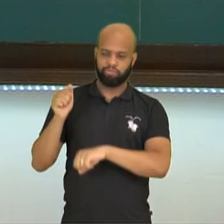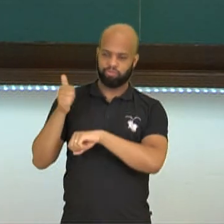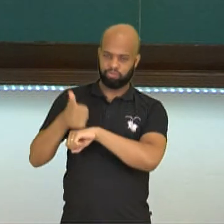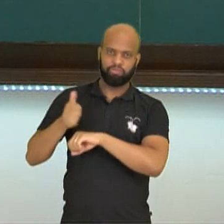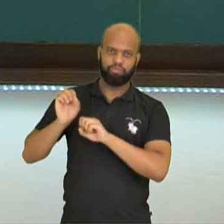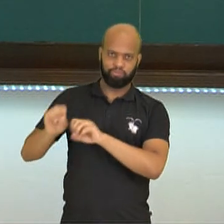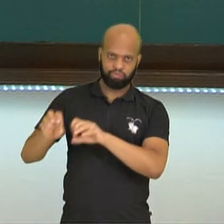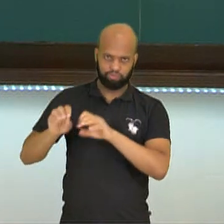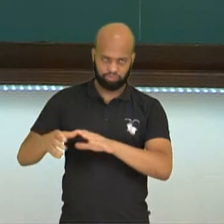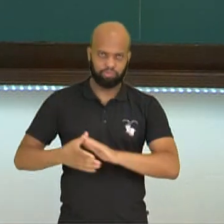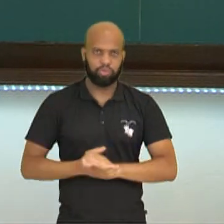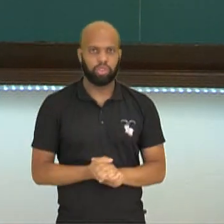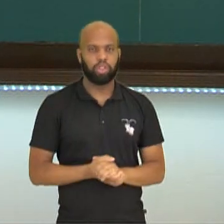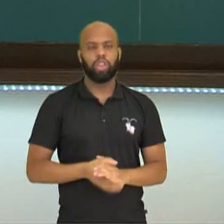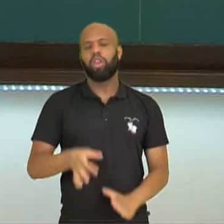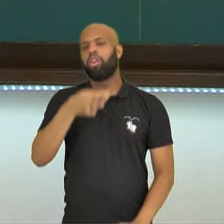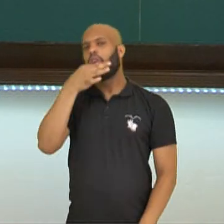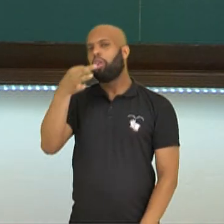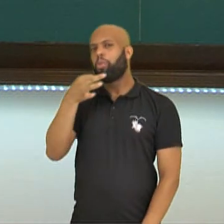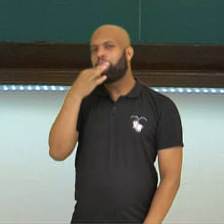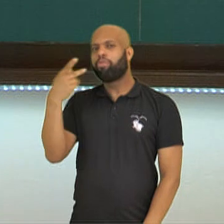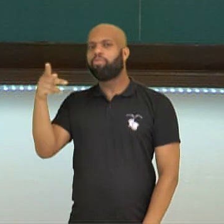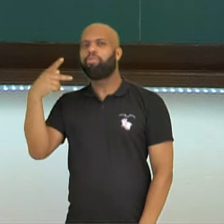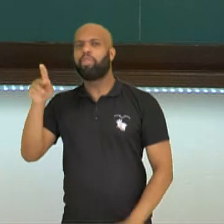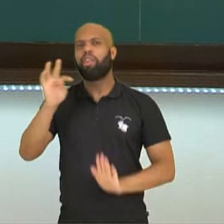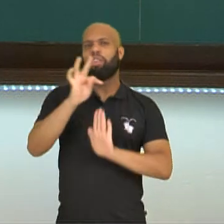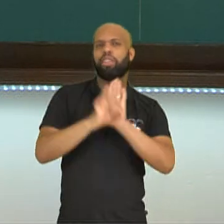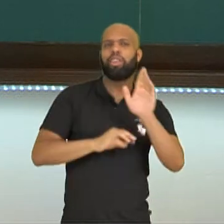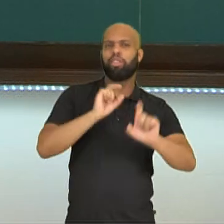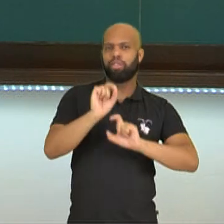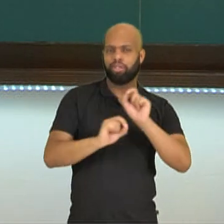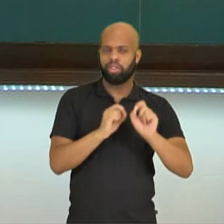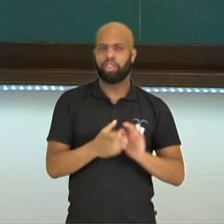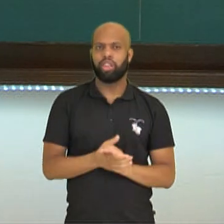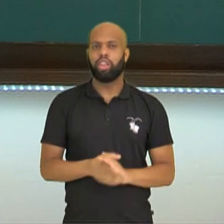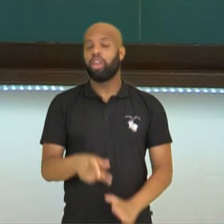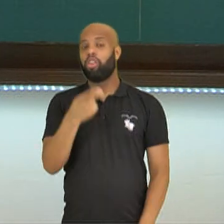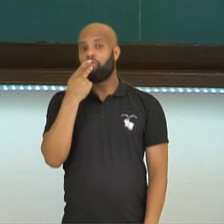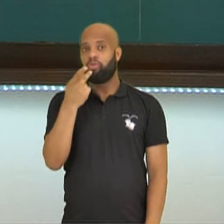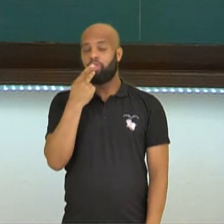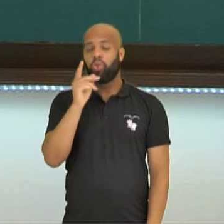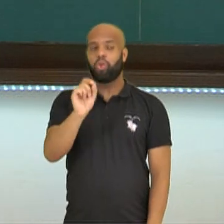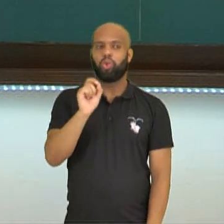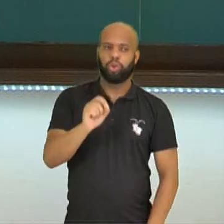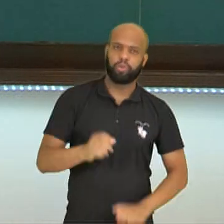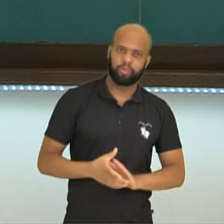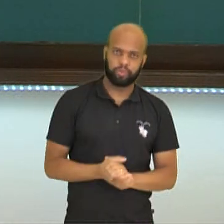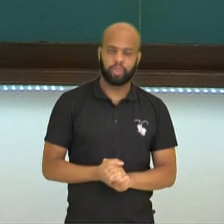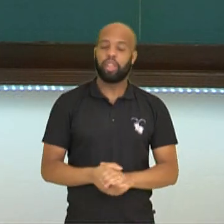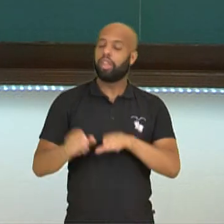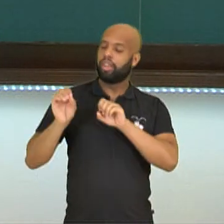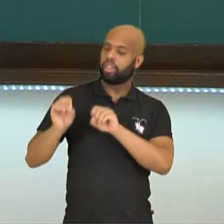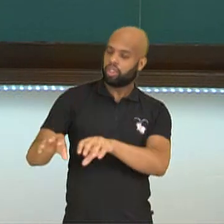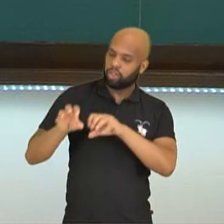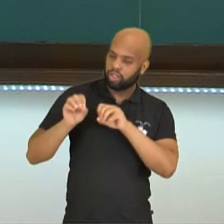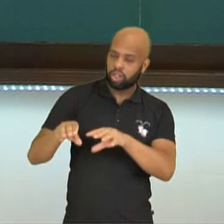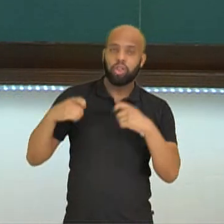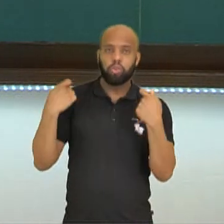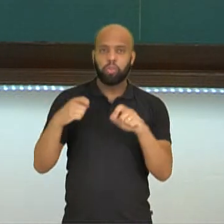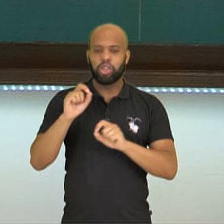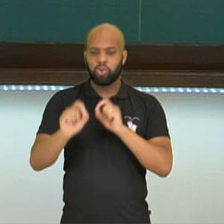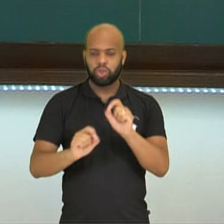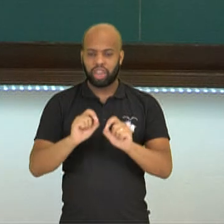é a opinião desse autor nesse trecho? Ele está dizendo ali que a educação precisa